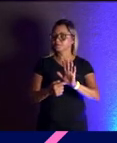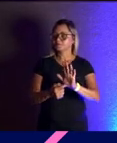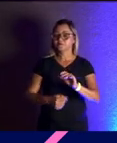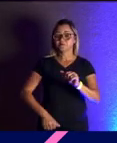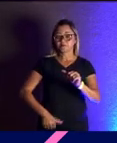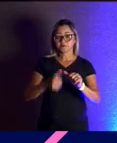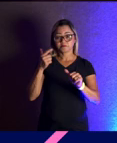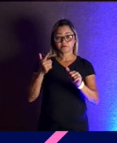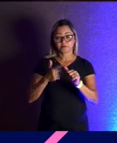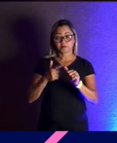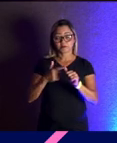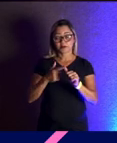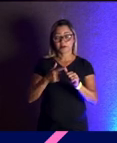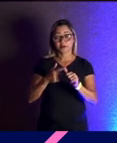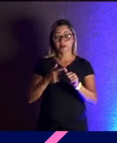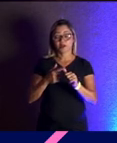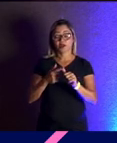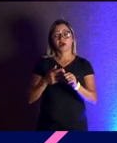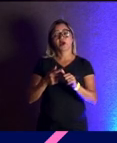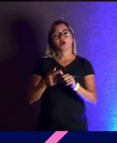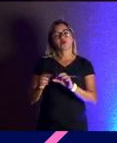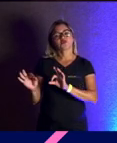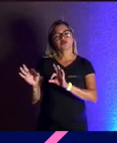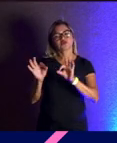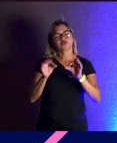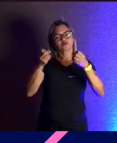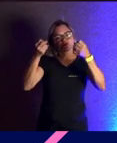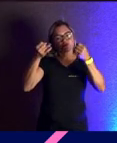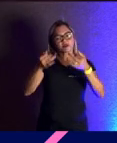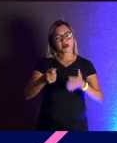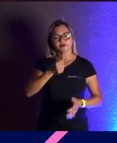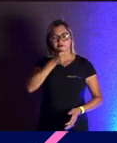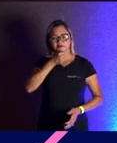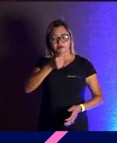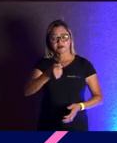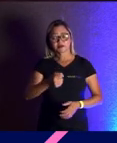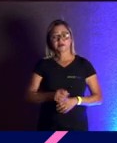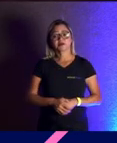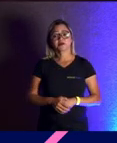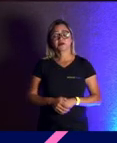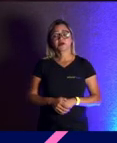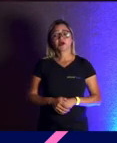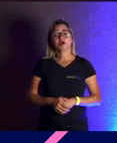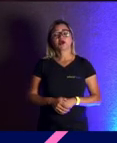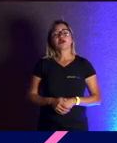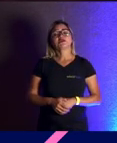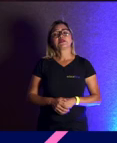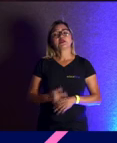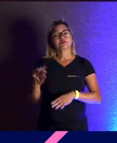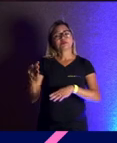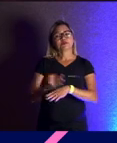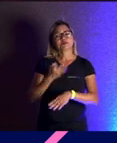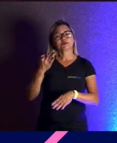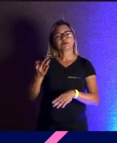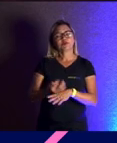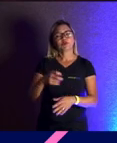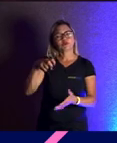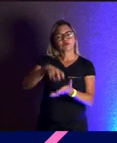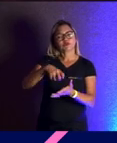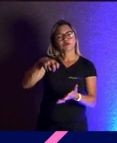Primeiro, eu quero falar um pouquinho sobre a questão da segurança,